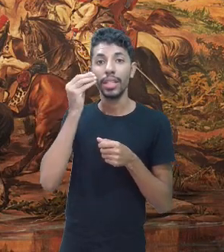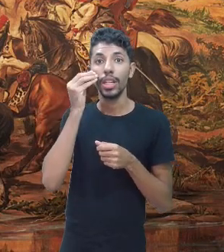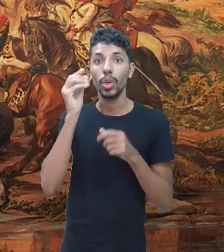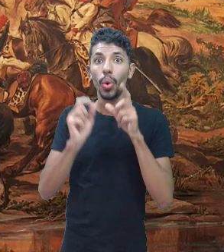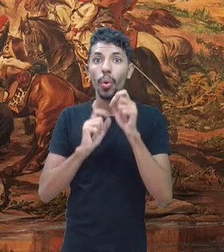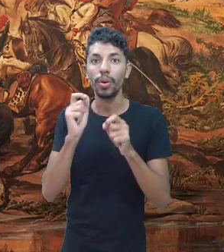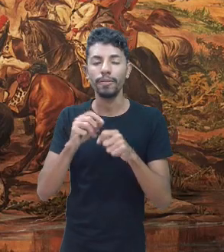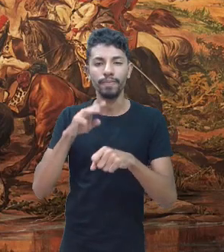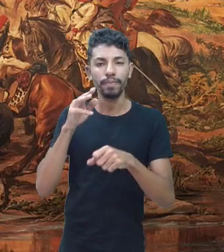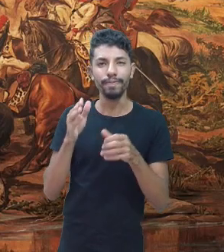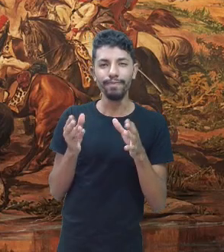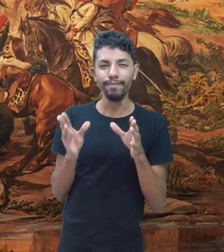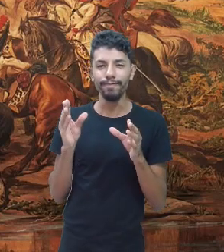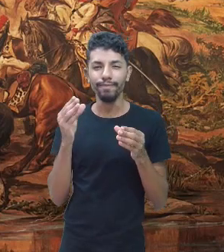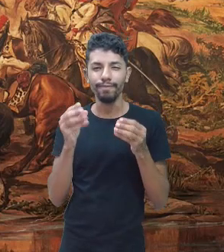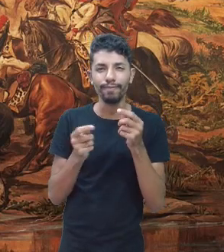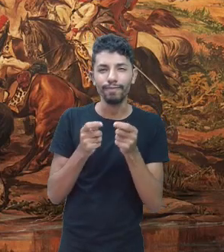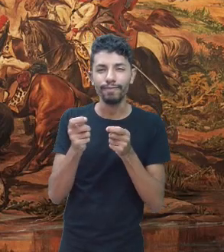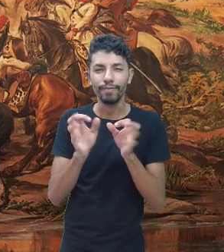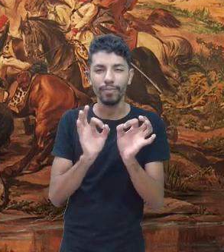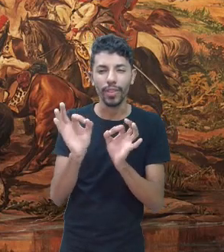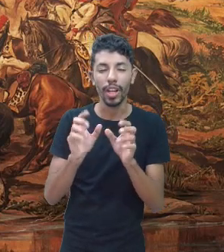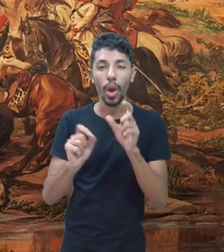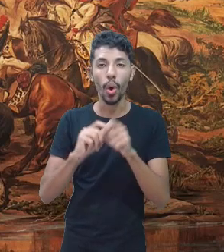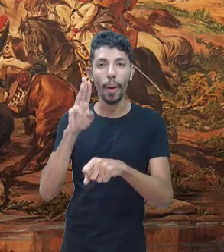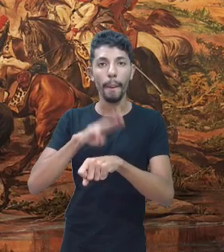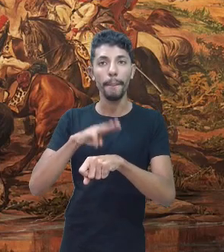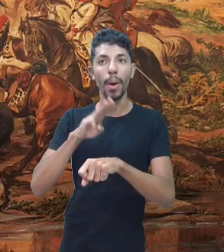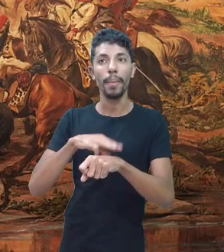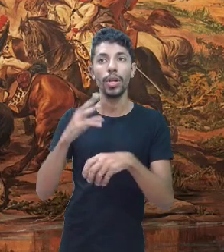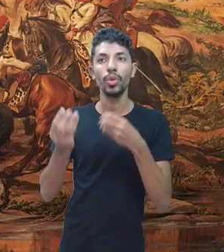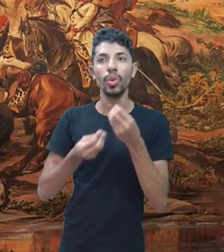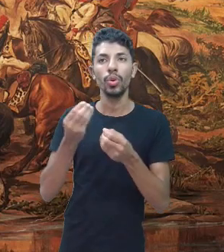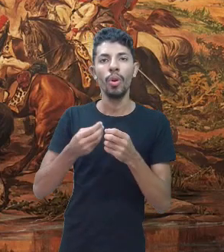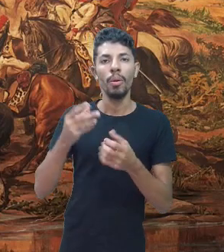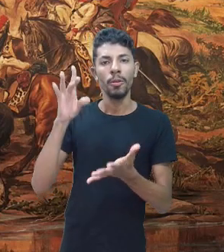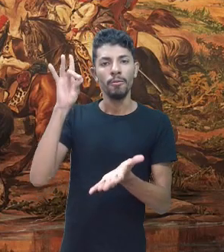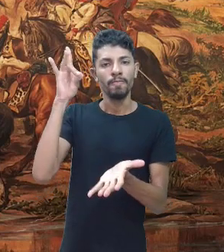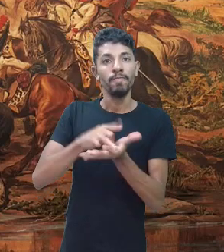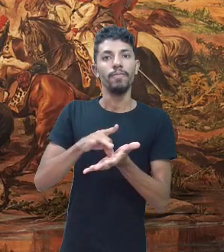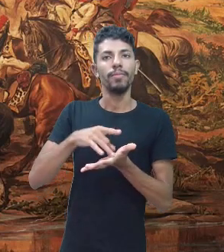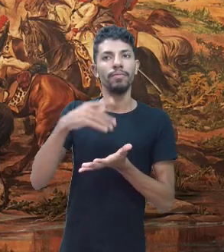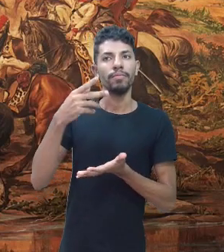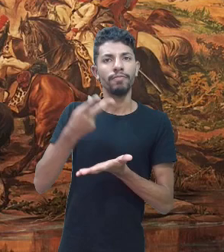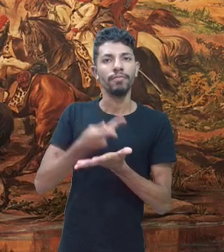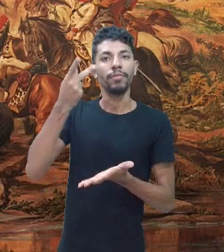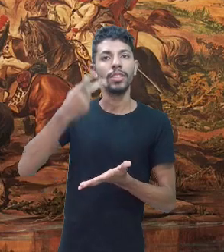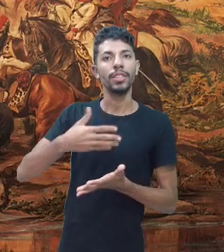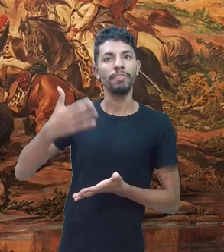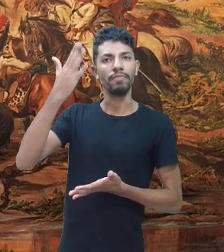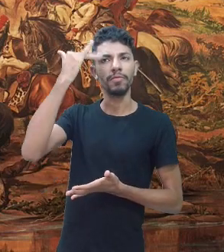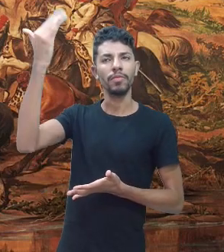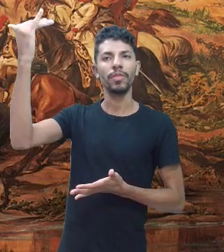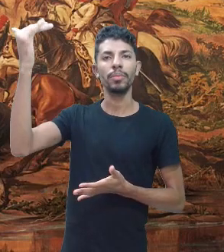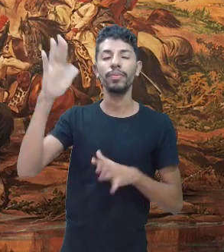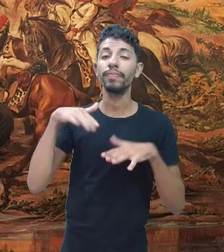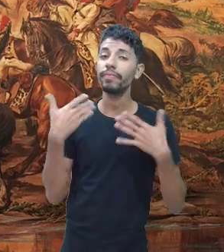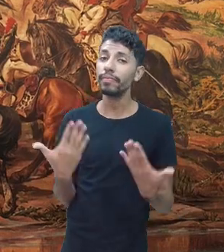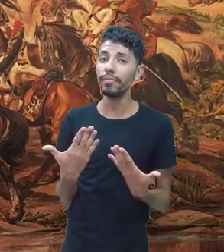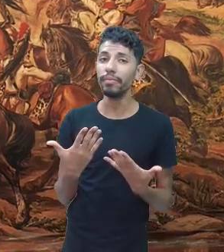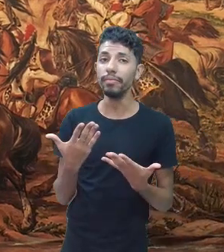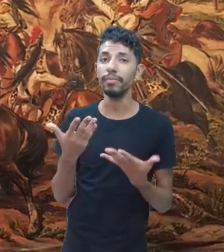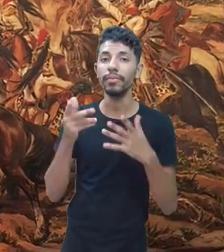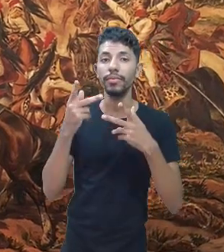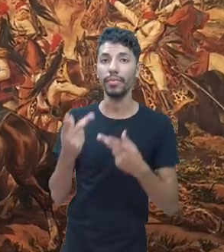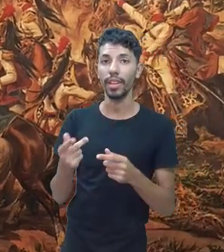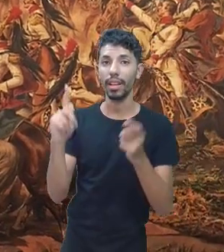esse momento da independência como um grande fato grandioso. Melhor, um fato grandioso, né? Então,